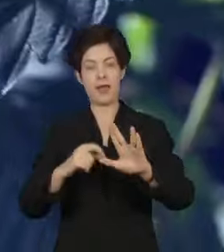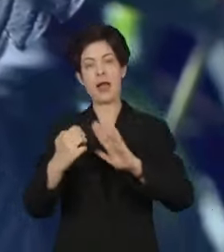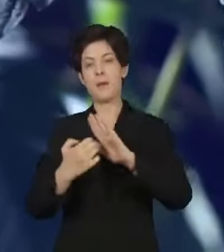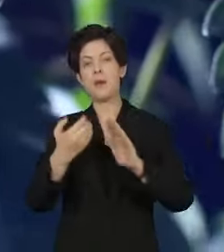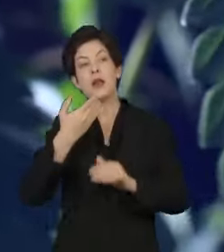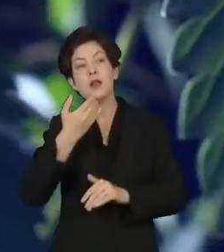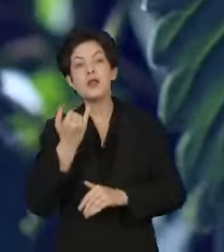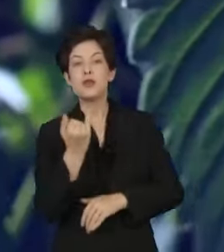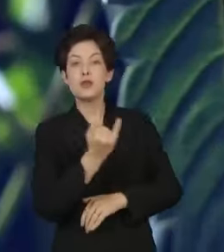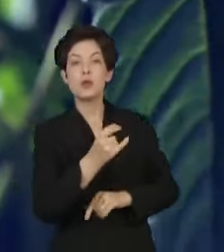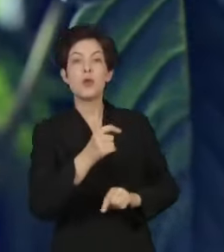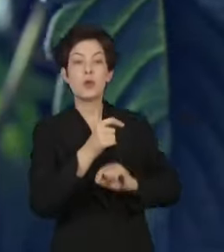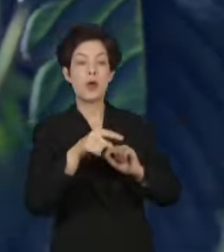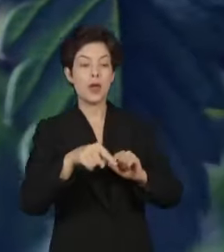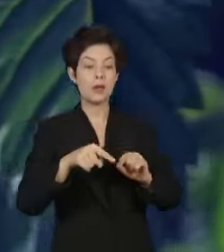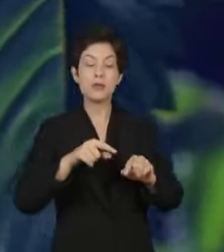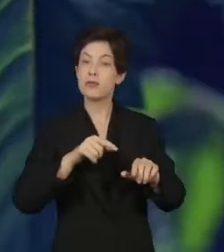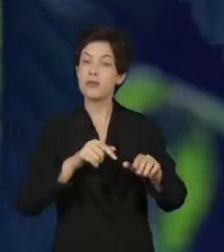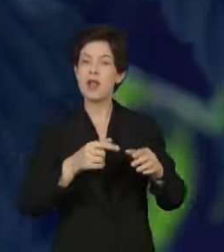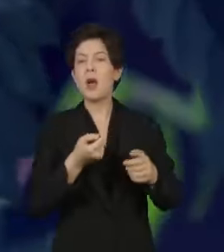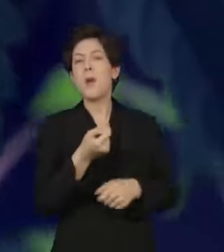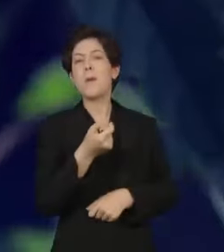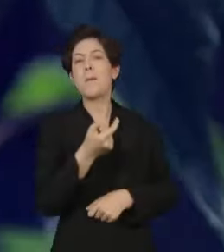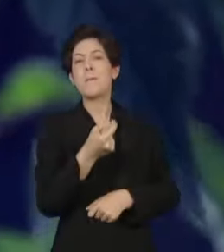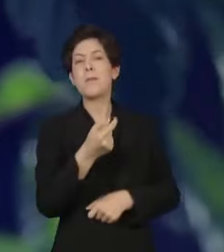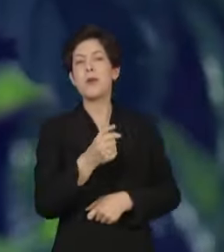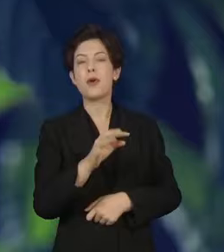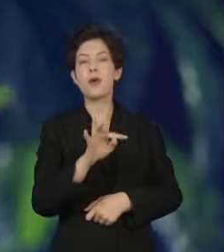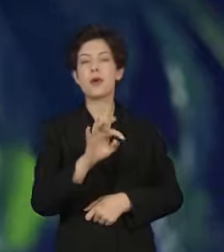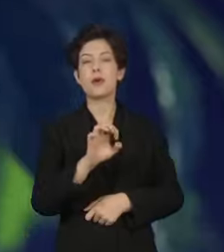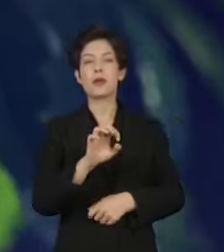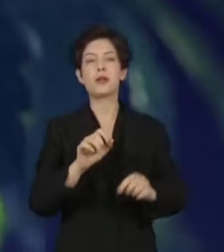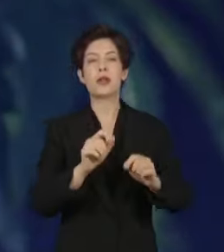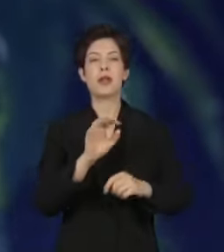esta variedade tem quantidades baixas de